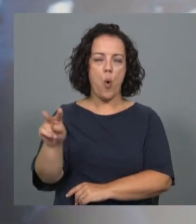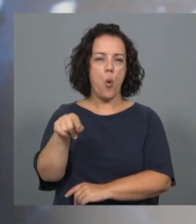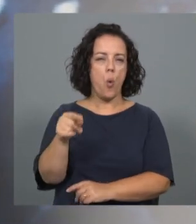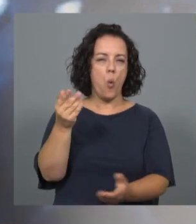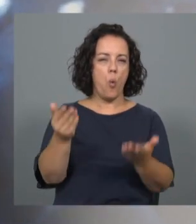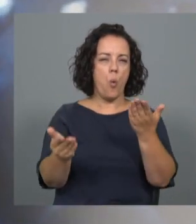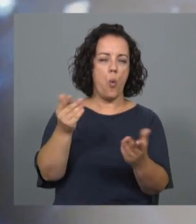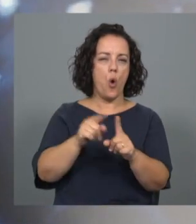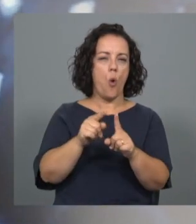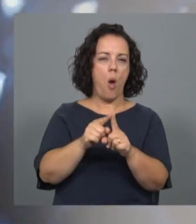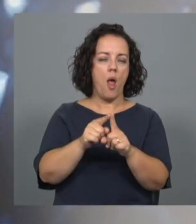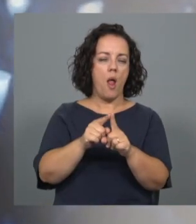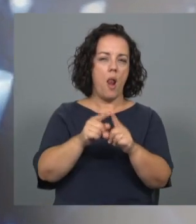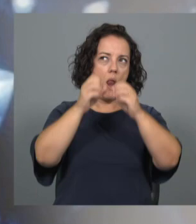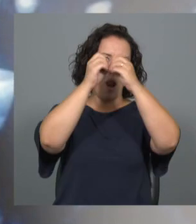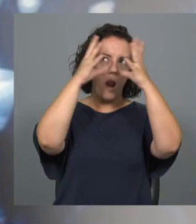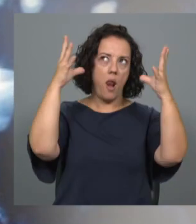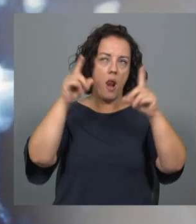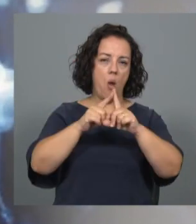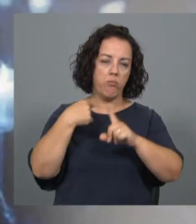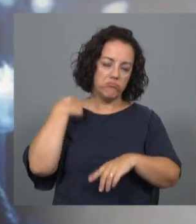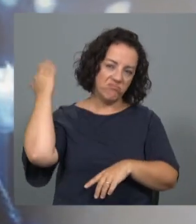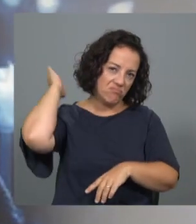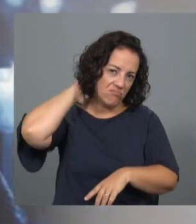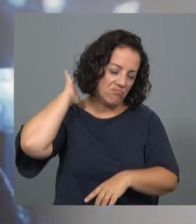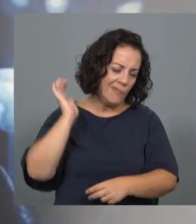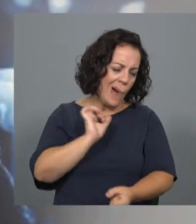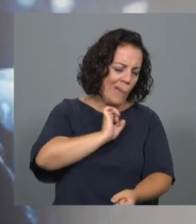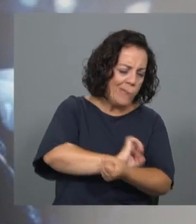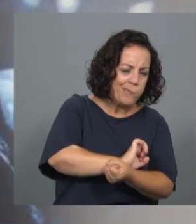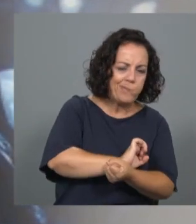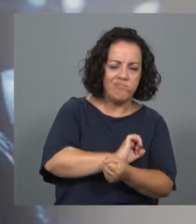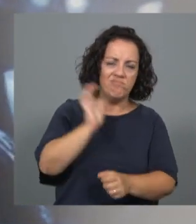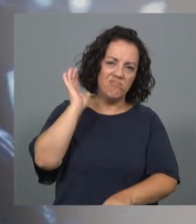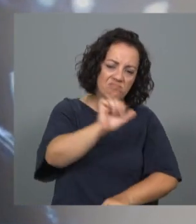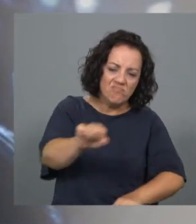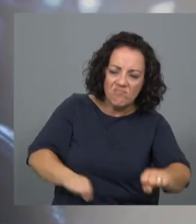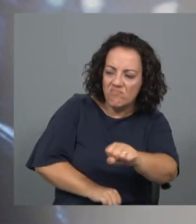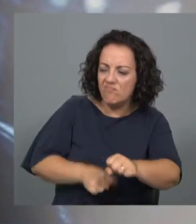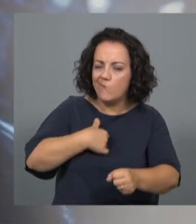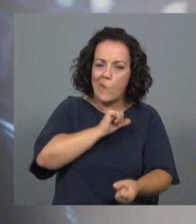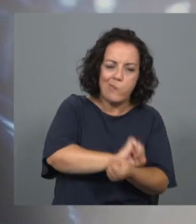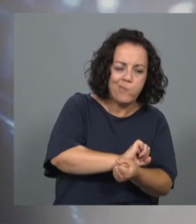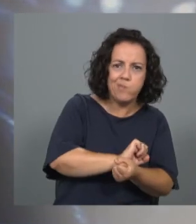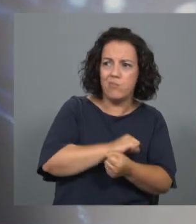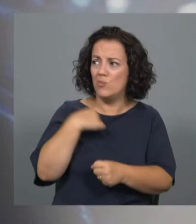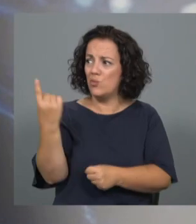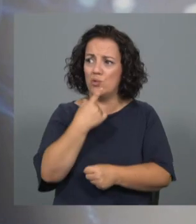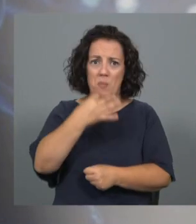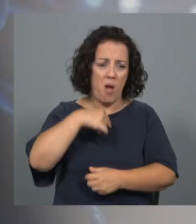uma libertação de uma certa escravidão, de uma certa incapacidade que às vezes nos afeta a todos nós,